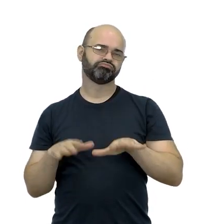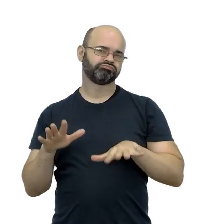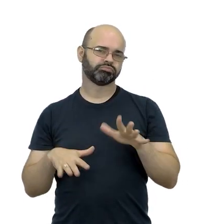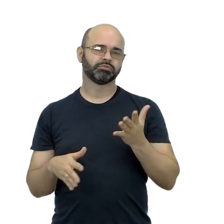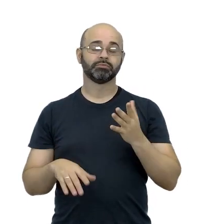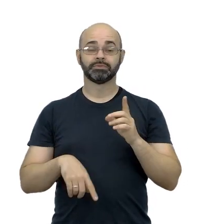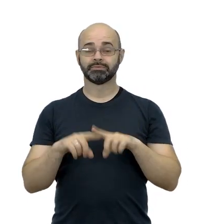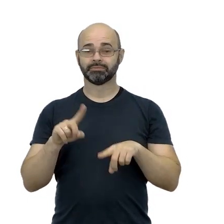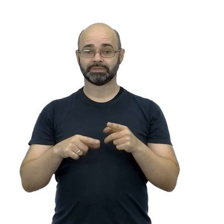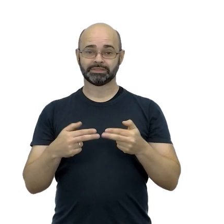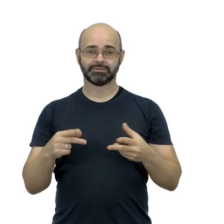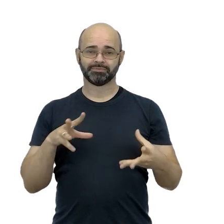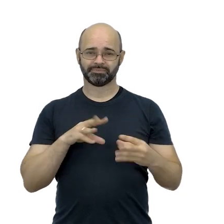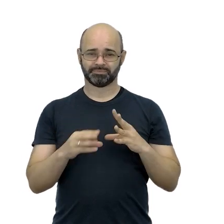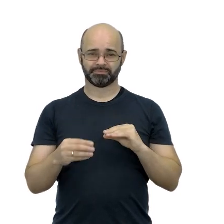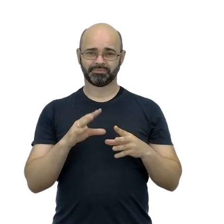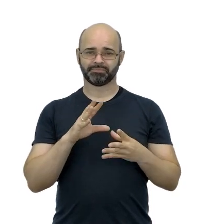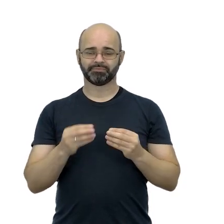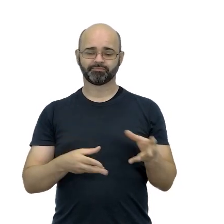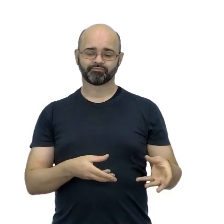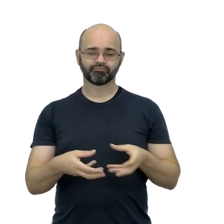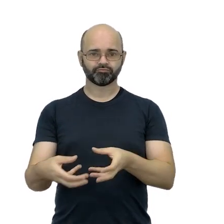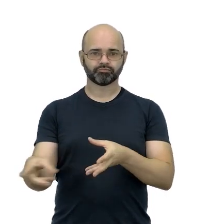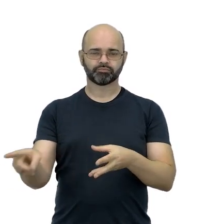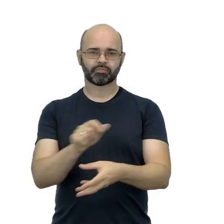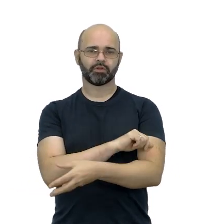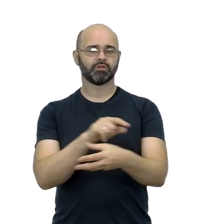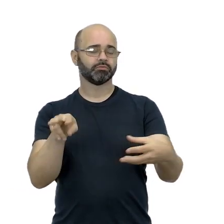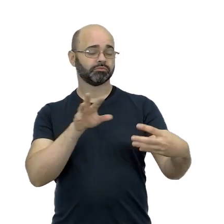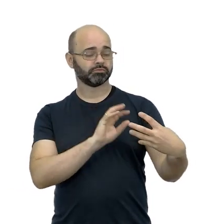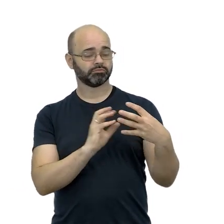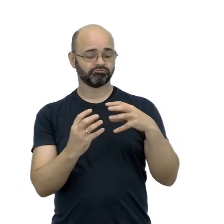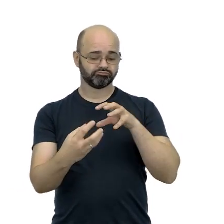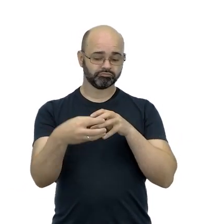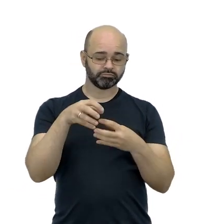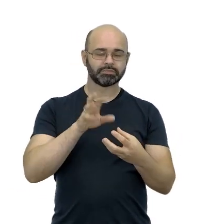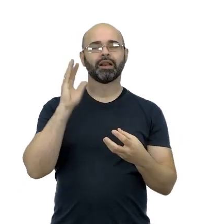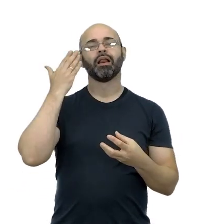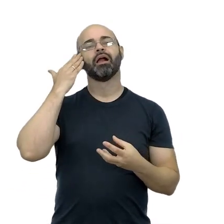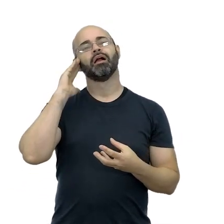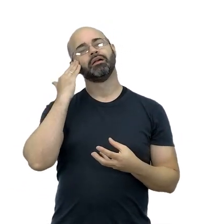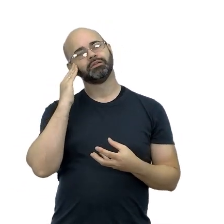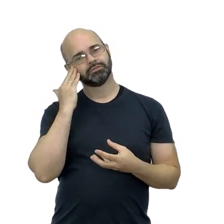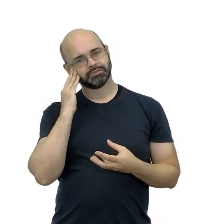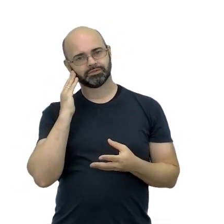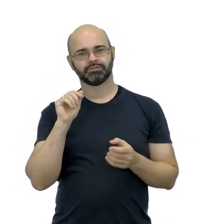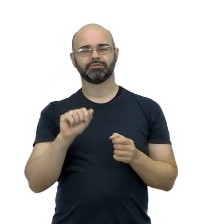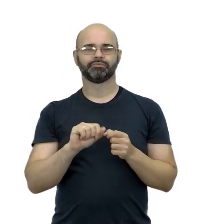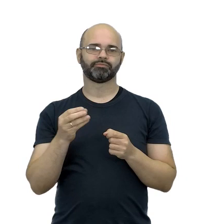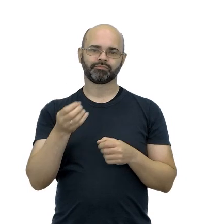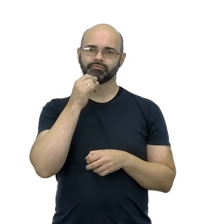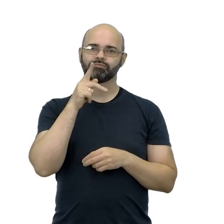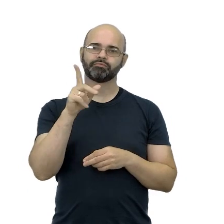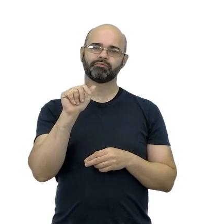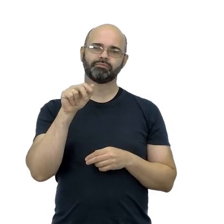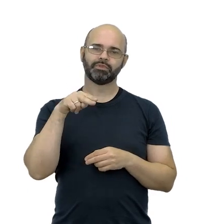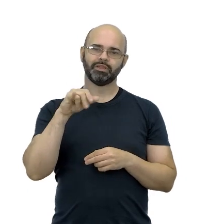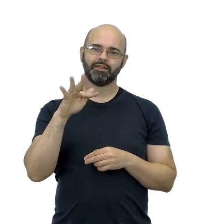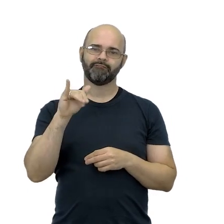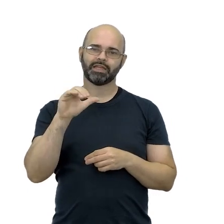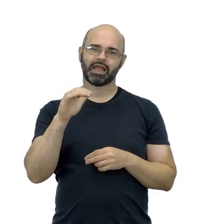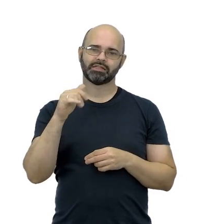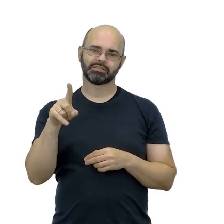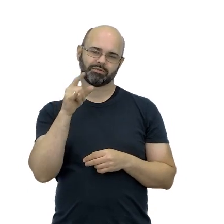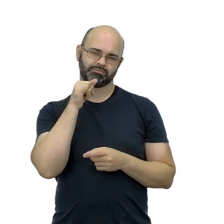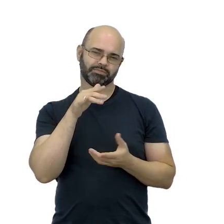material manipulável para esse tipo de aluno, para ele conseguir entender como que se faz o quê? Uma planificação de uma figura, que não é